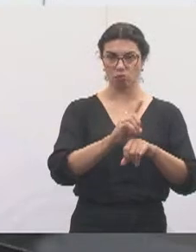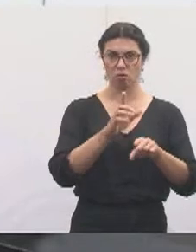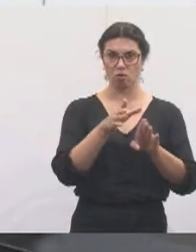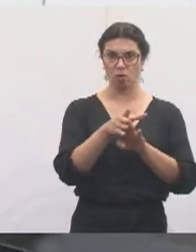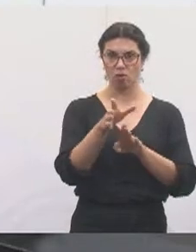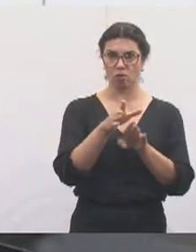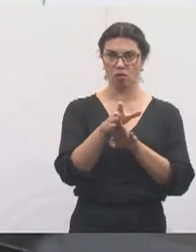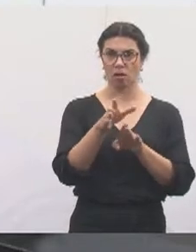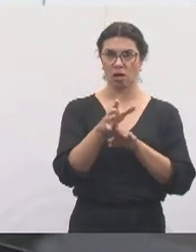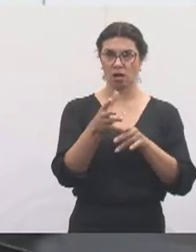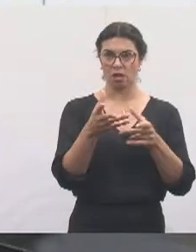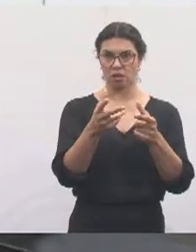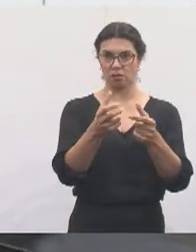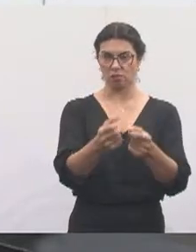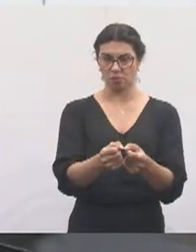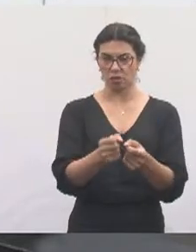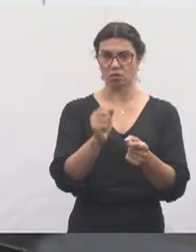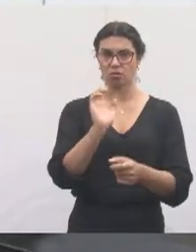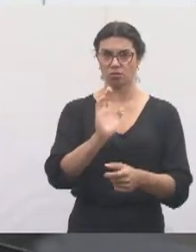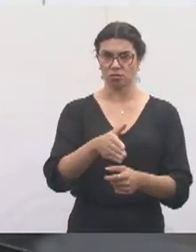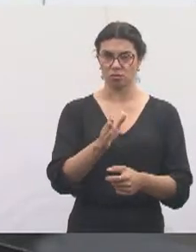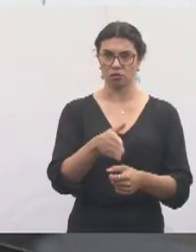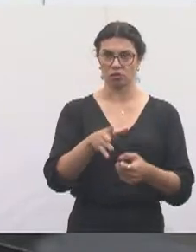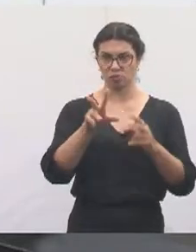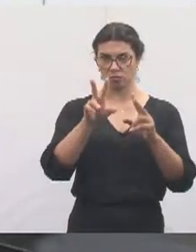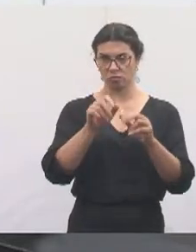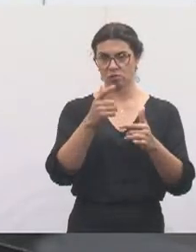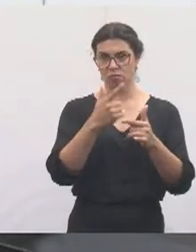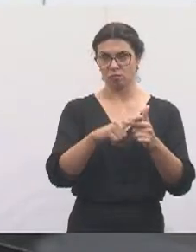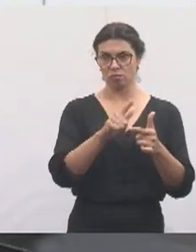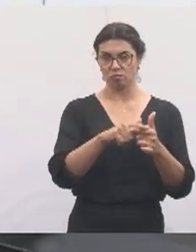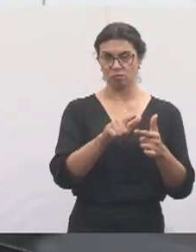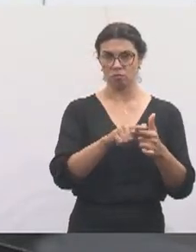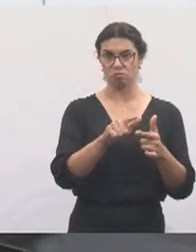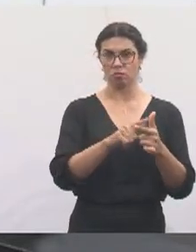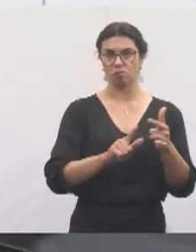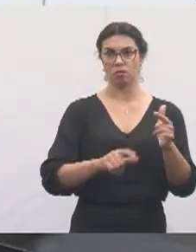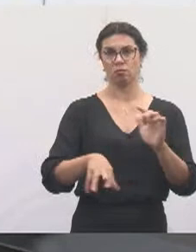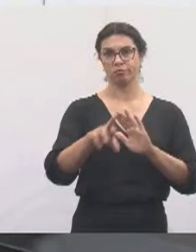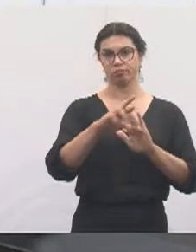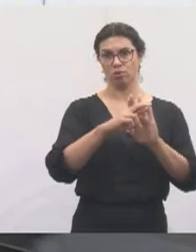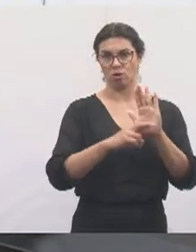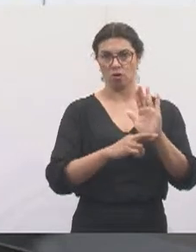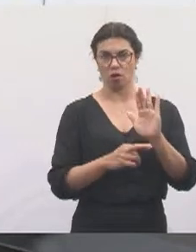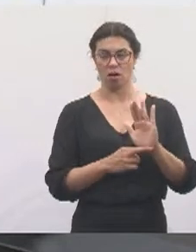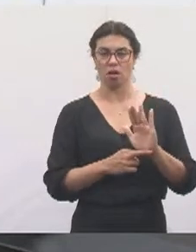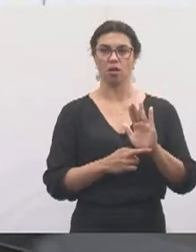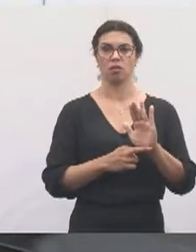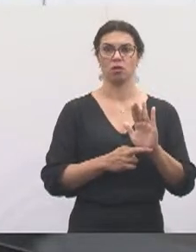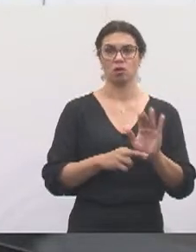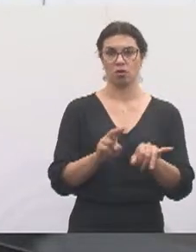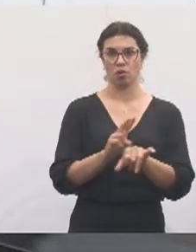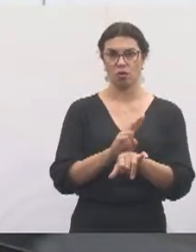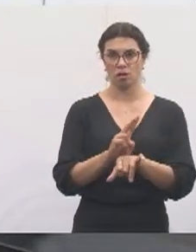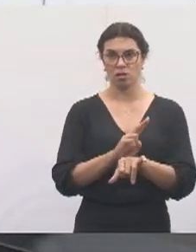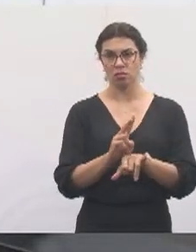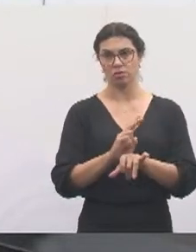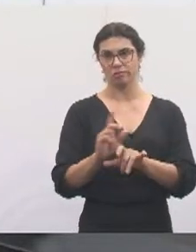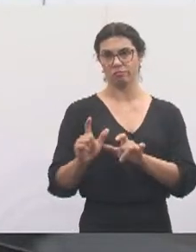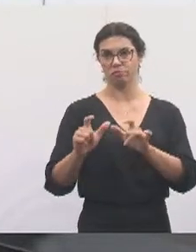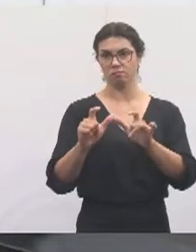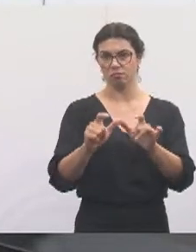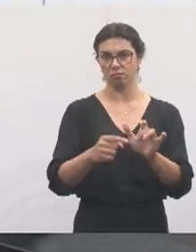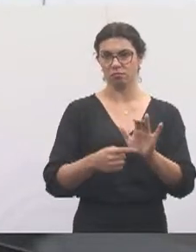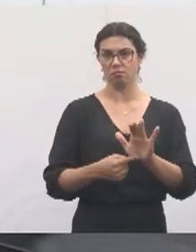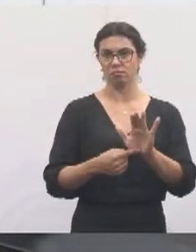respeito das providências cabíveis conforme mencionado no relatório vistoria 28/23 que segue